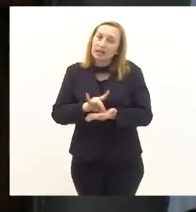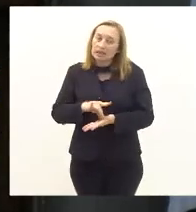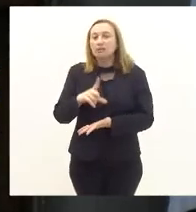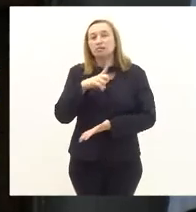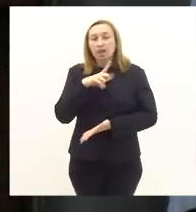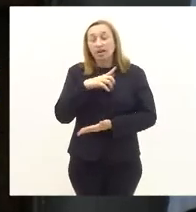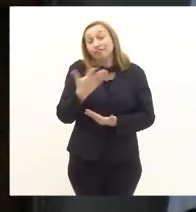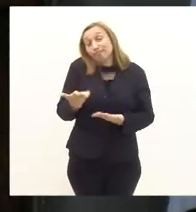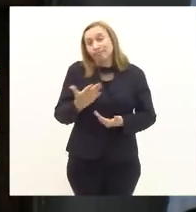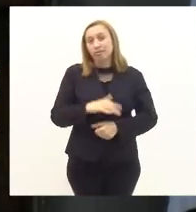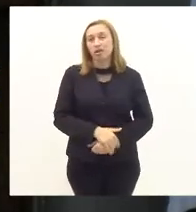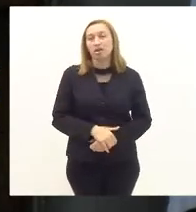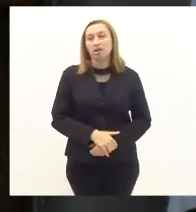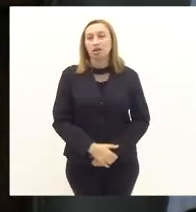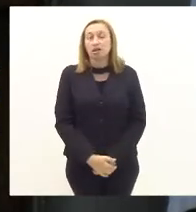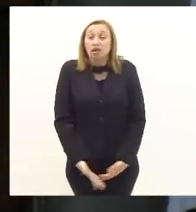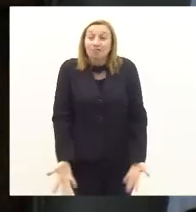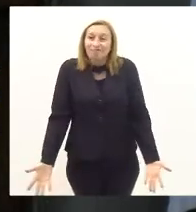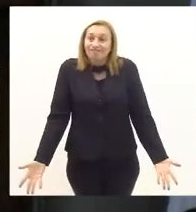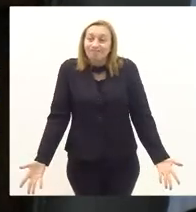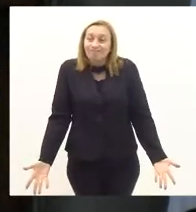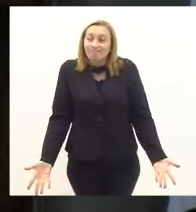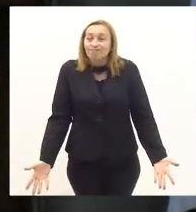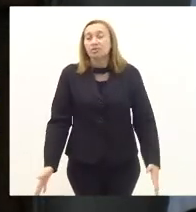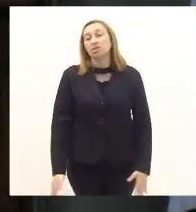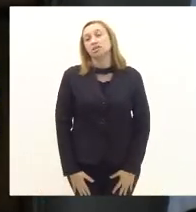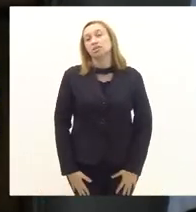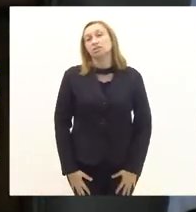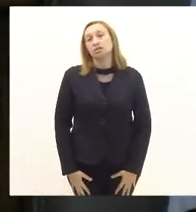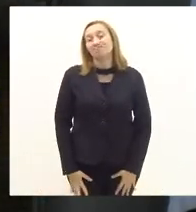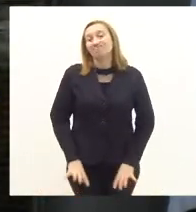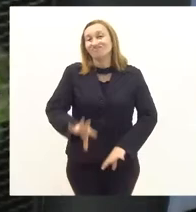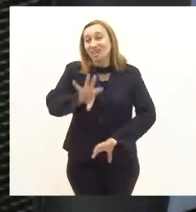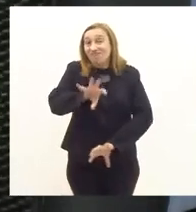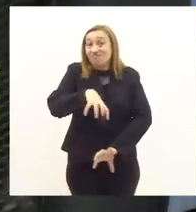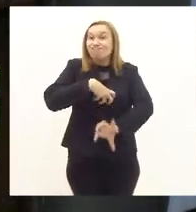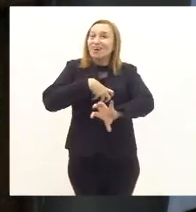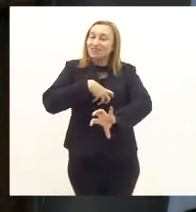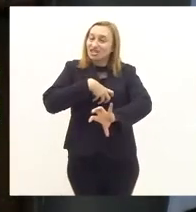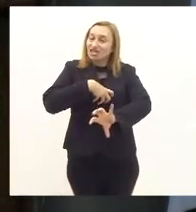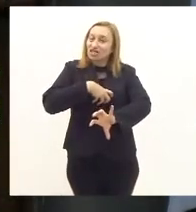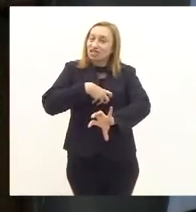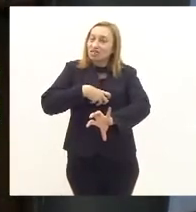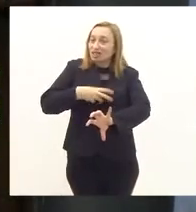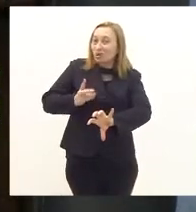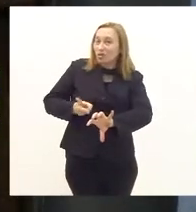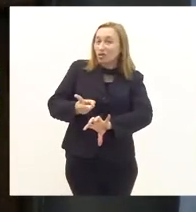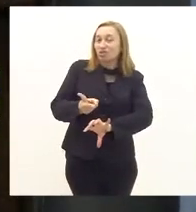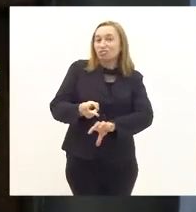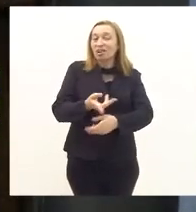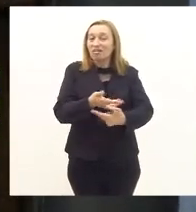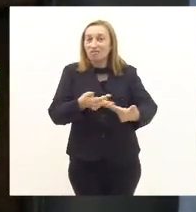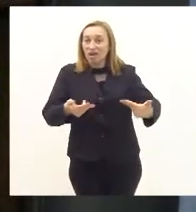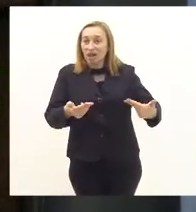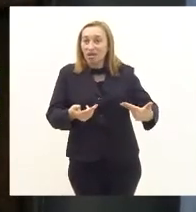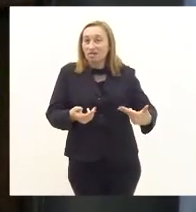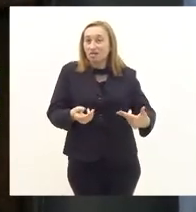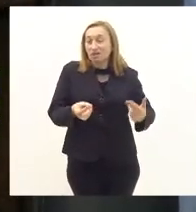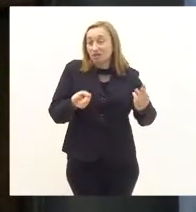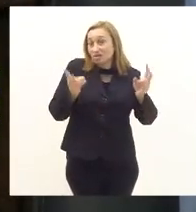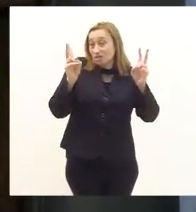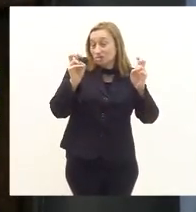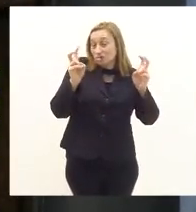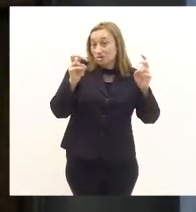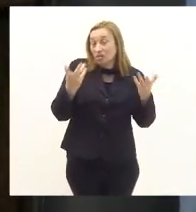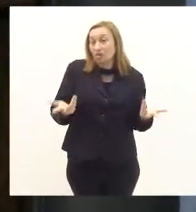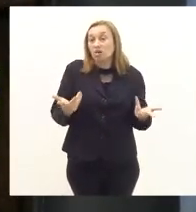fato. A gente só... A empatia tem que prevalecer em muitas situações. Eu